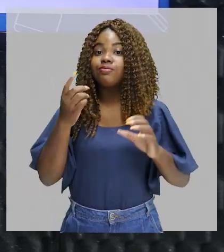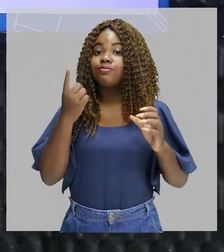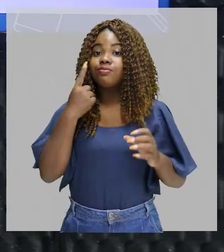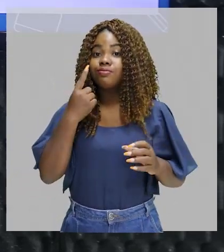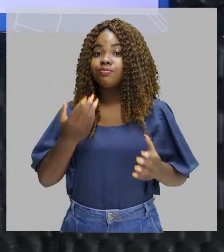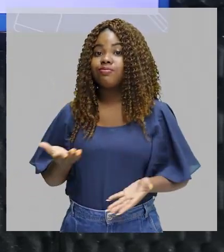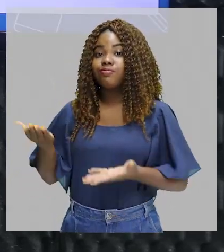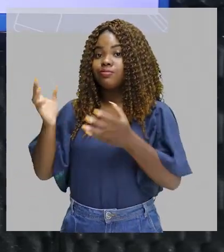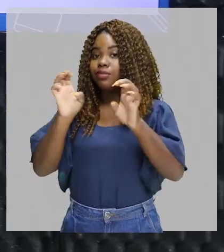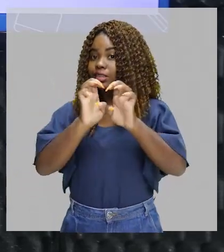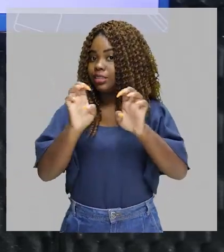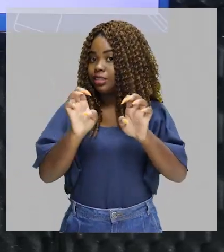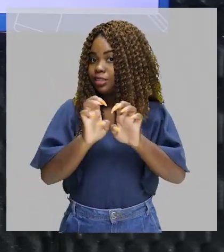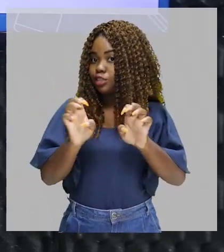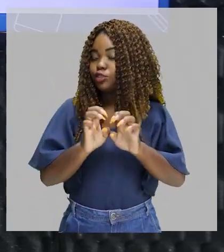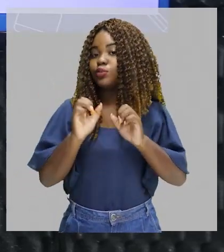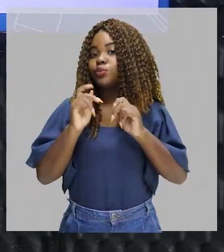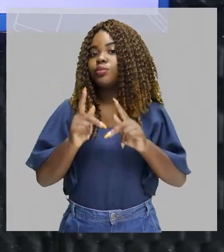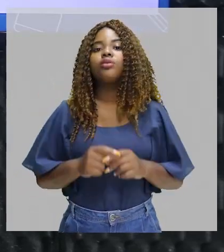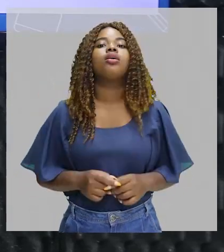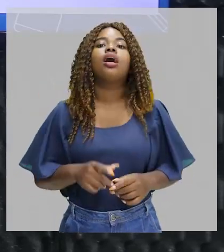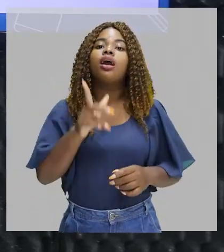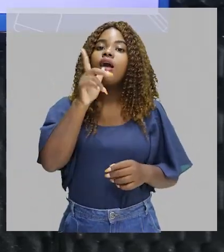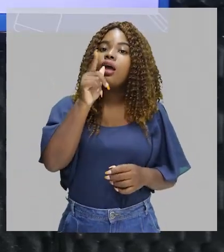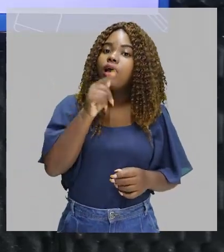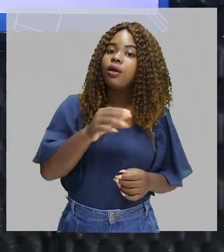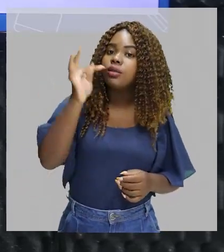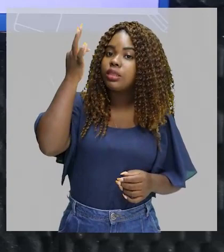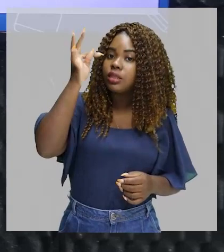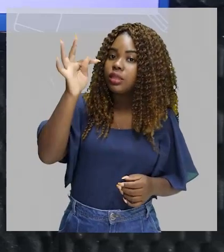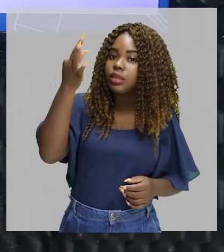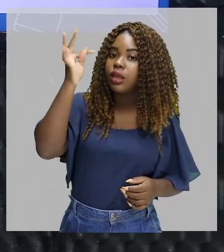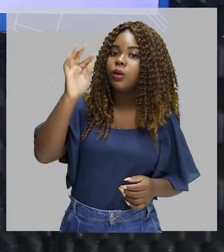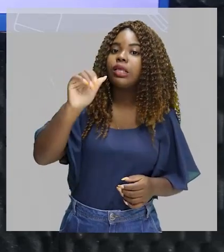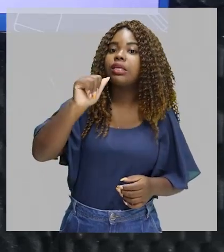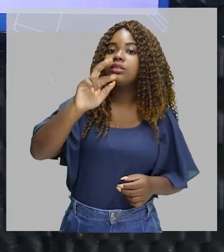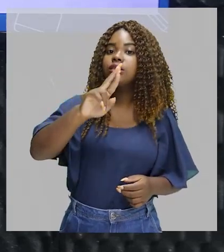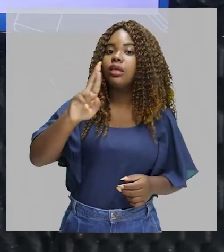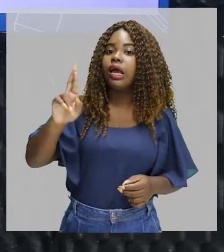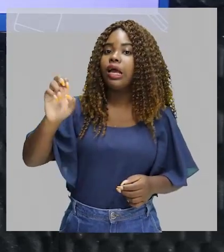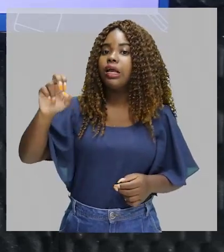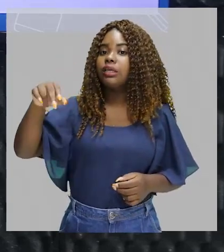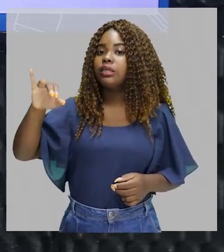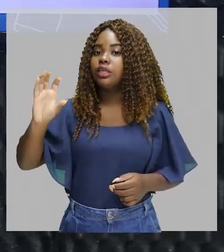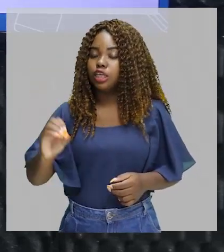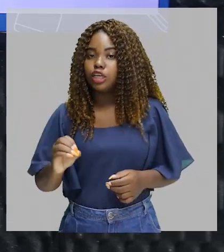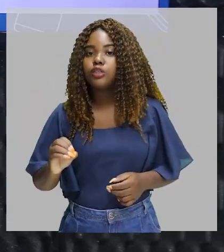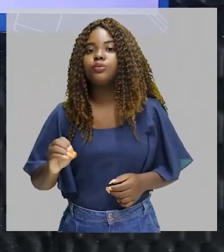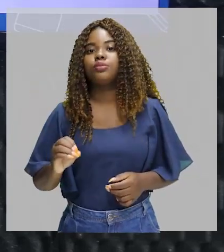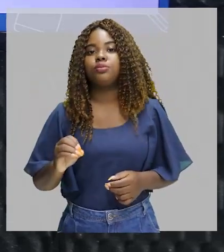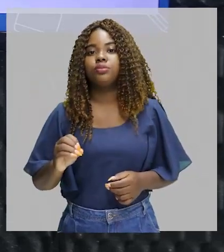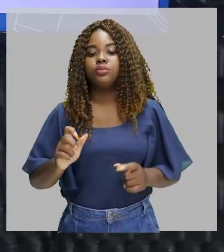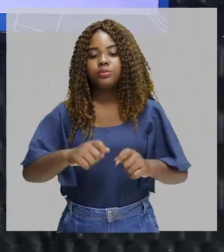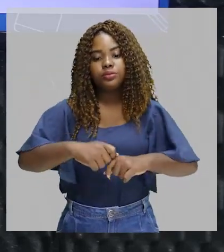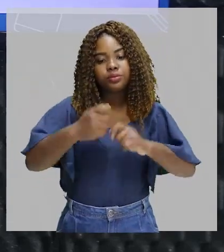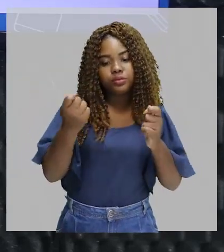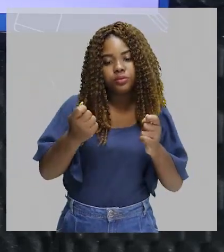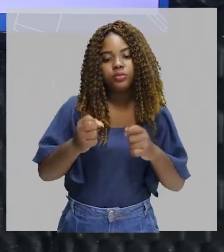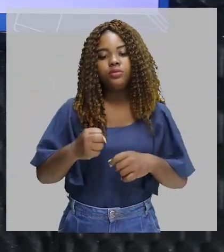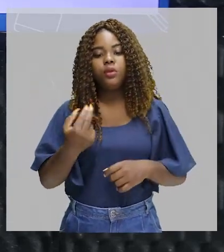A água, na teoria de Arrhenius, né, ela é apenas um meio para promover a quebra, né, a ionização ou